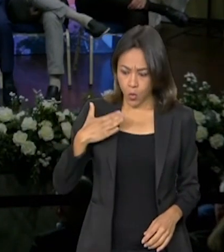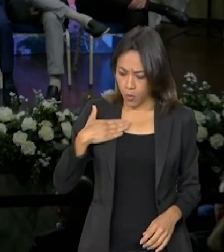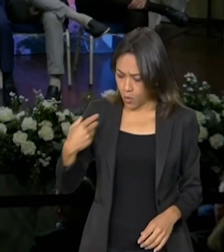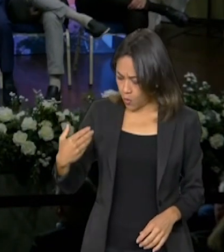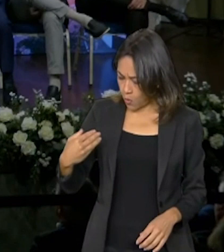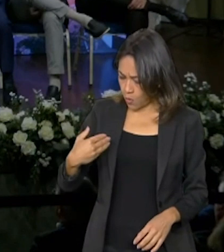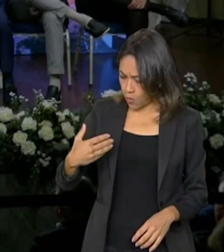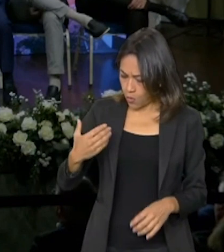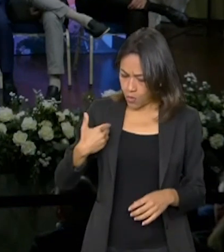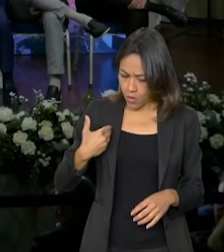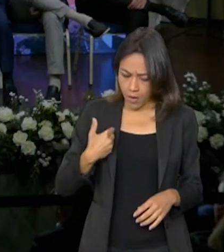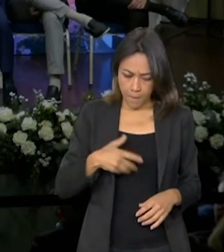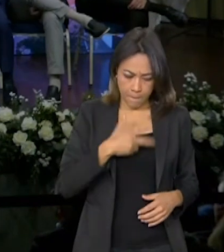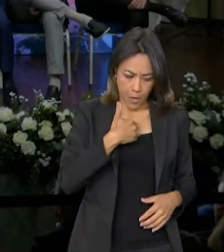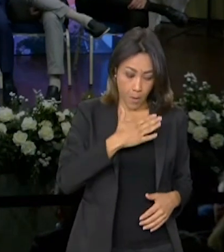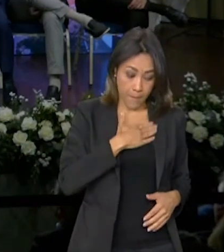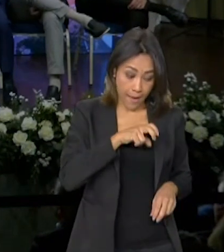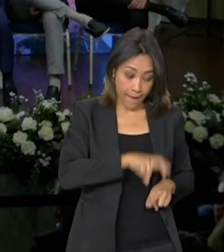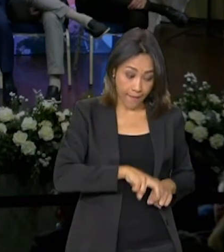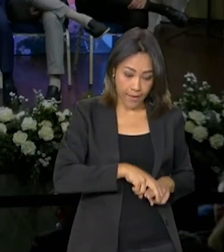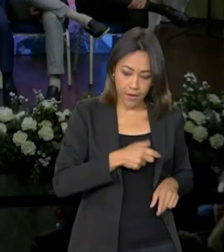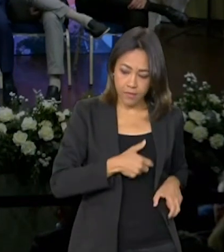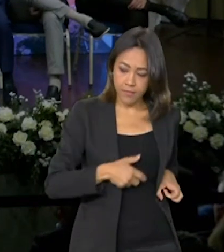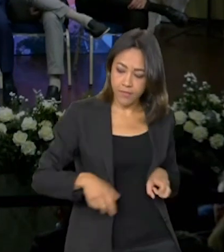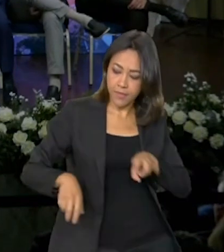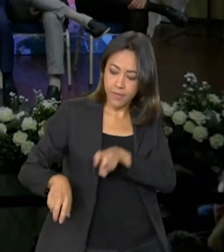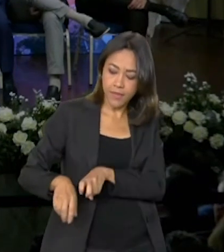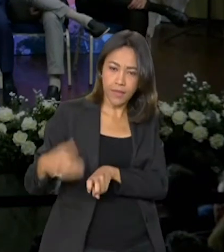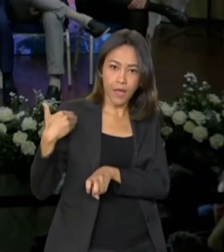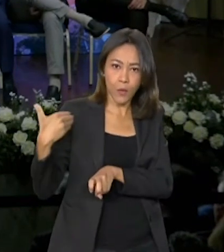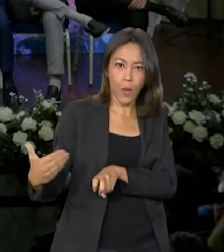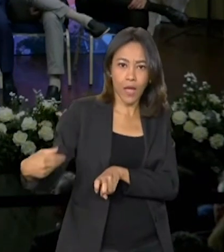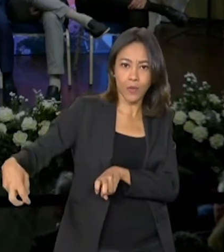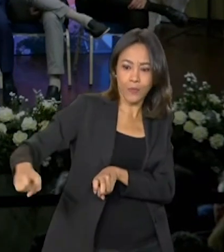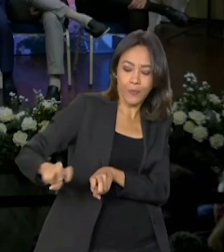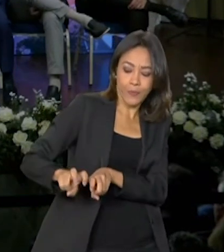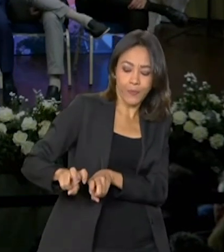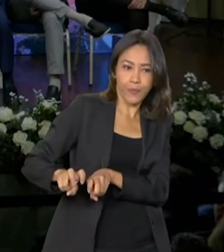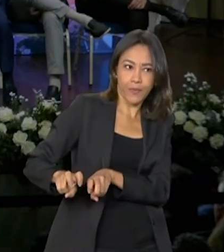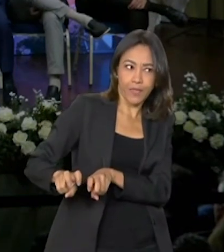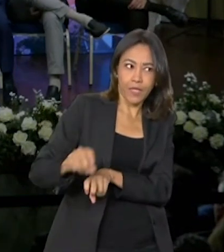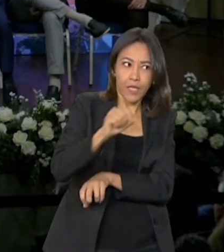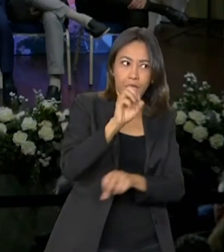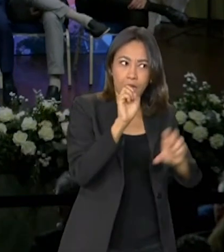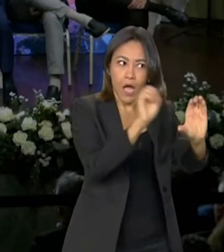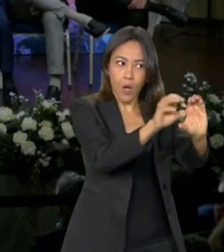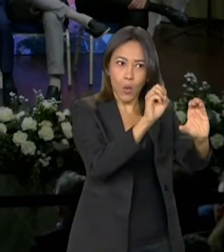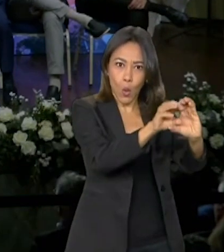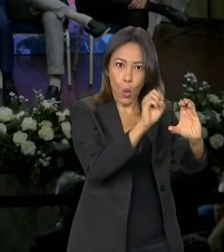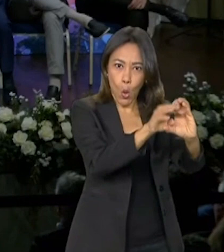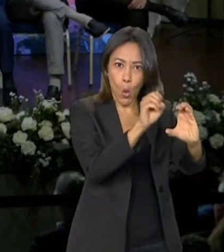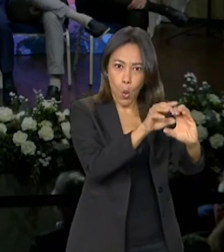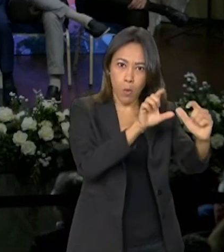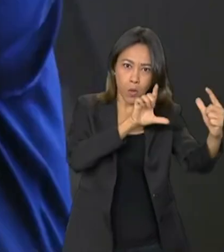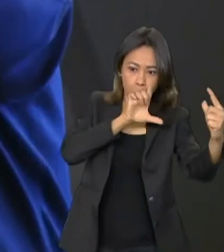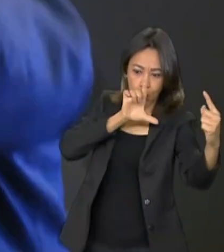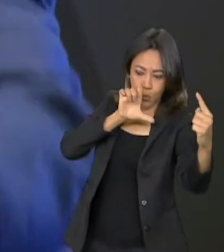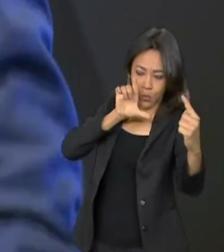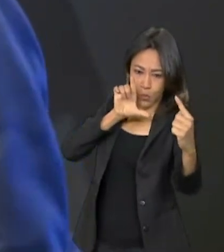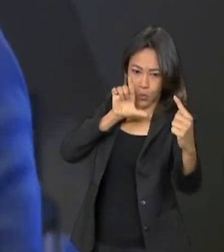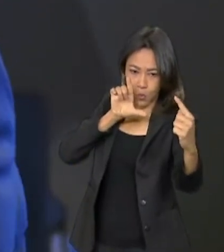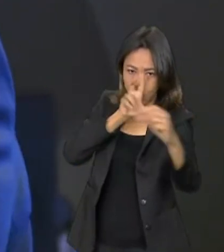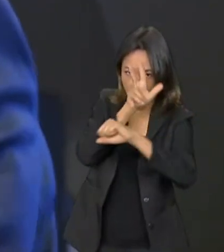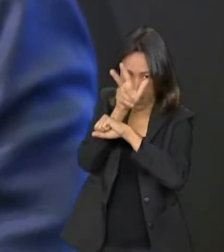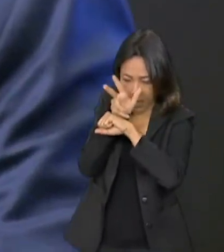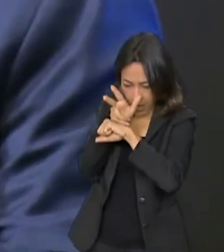minha cadeira para sentar do lado do ditador. E o jornal O Globo, o tempo inteiro, com a máquina maior do que essa desse rapaz